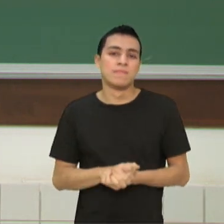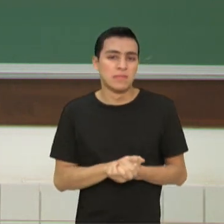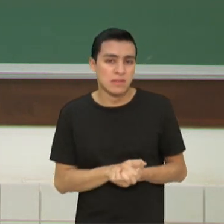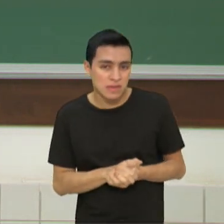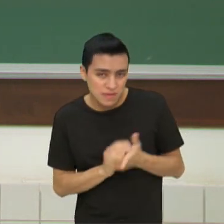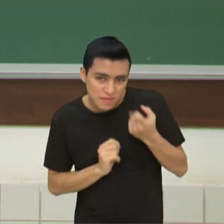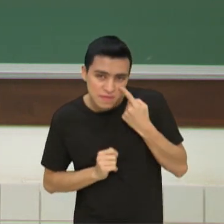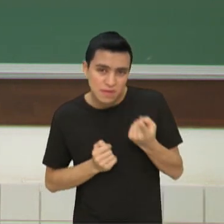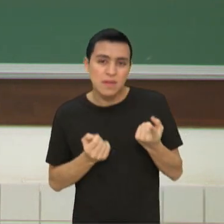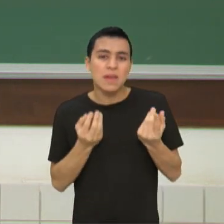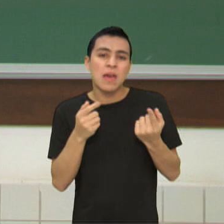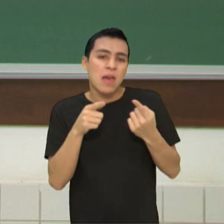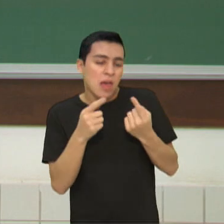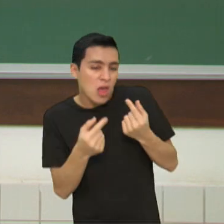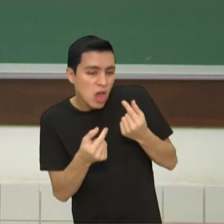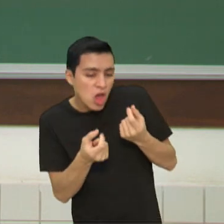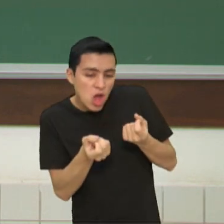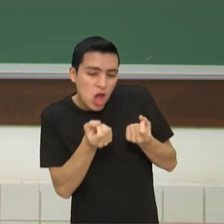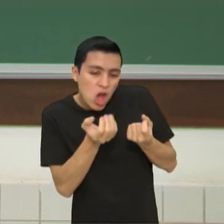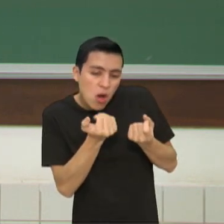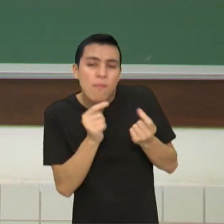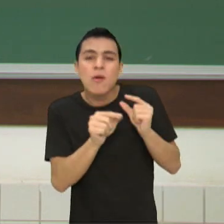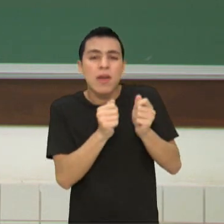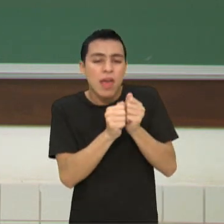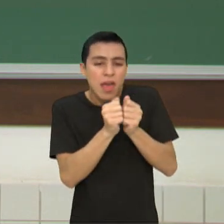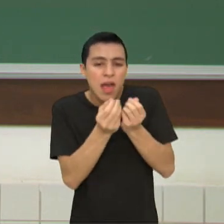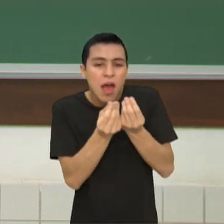Viu só? Como amendoim. É simples.